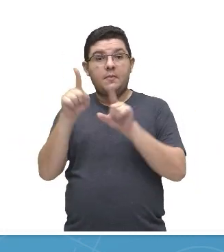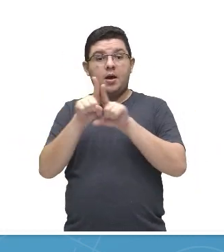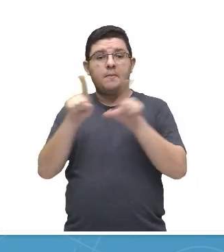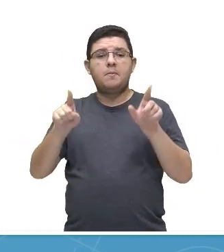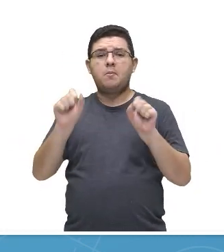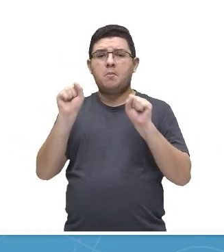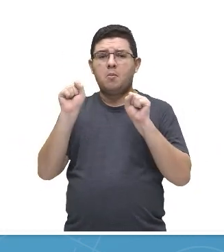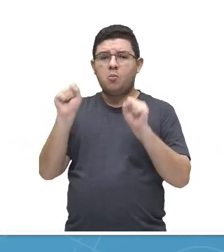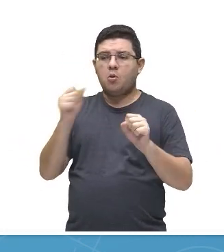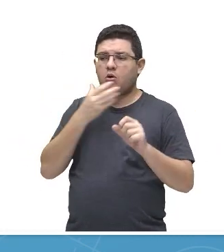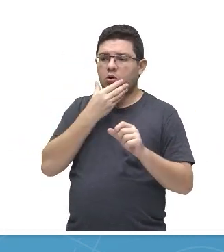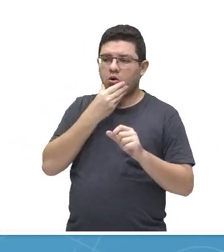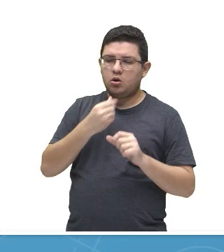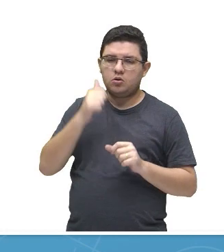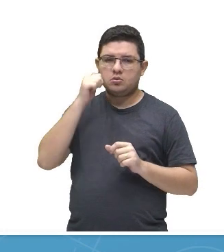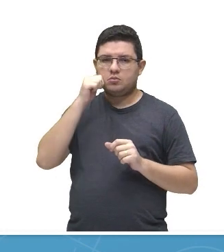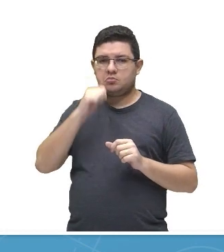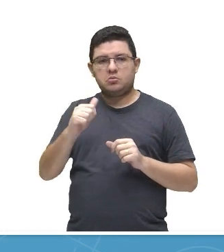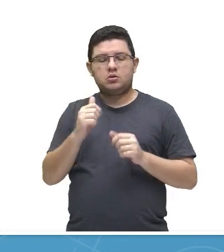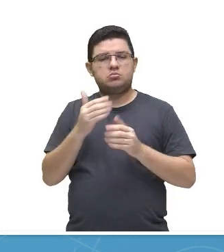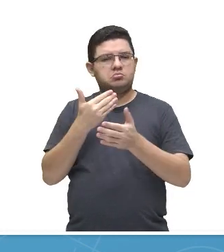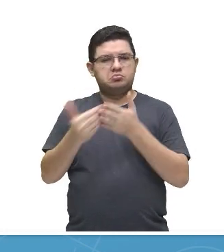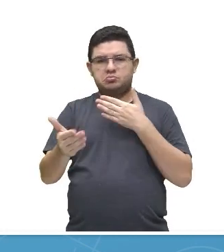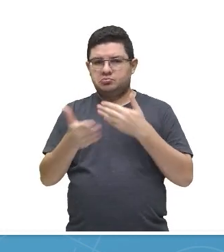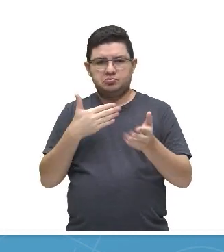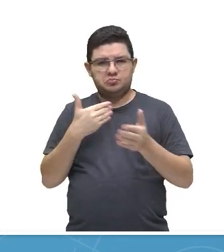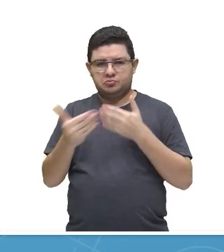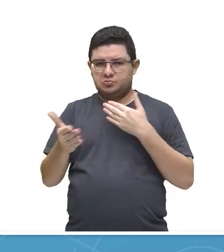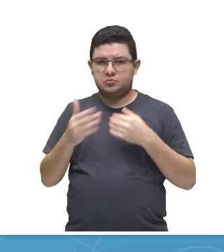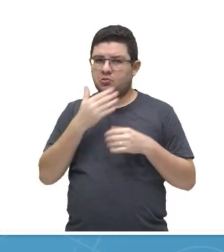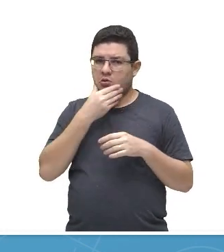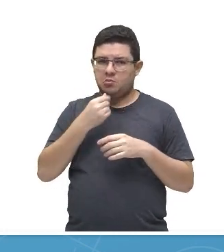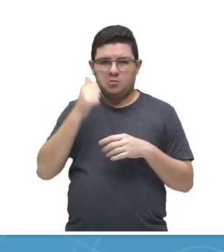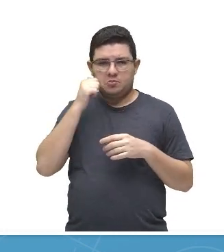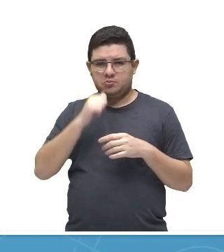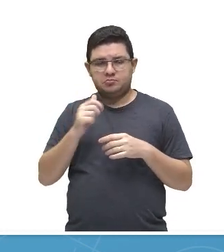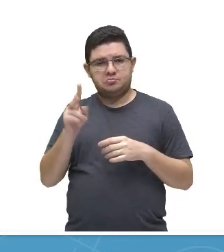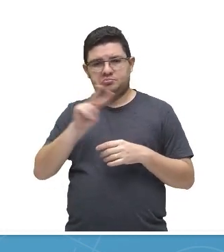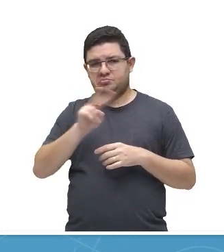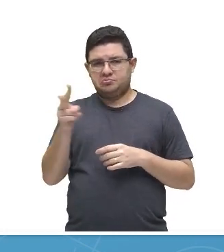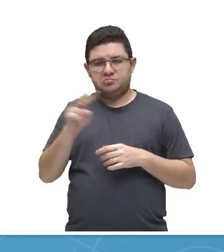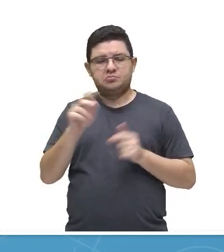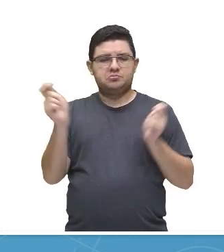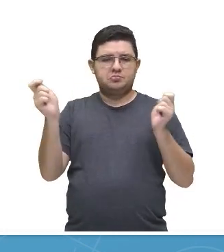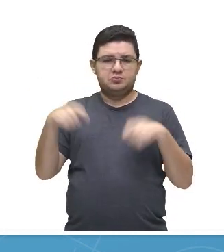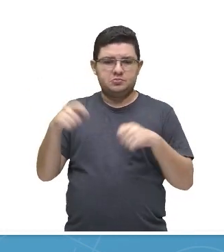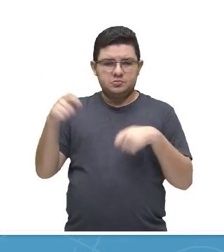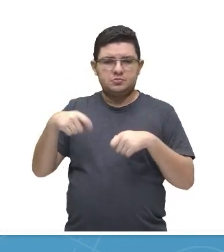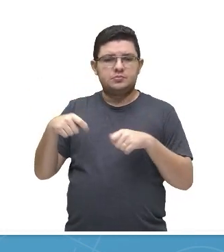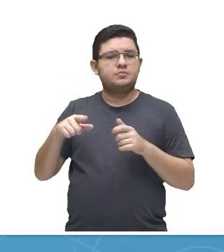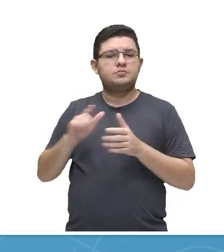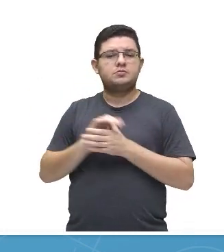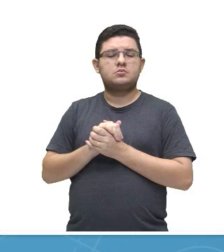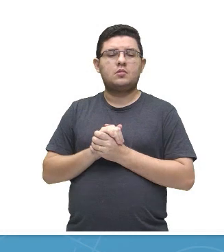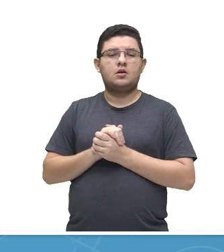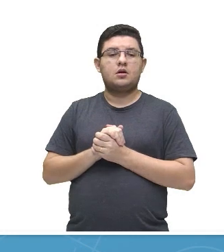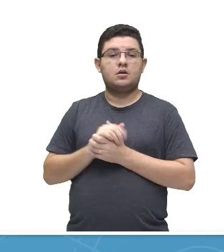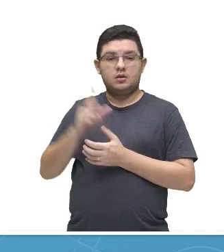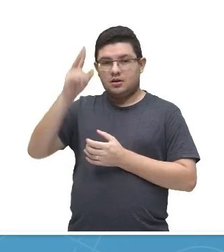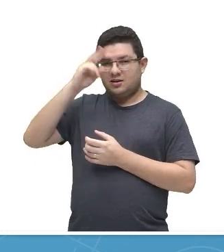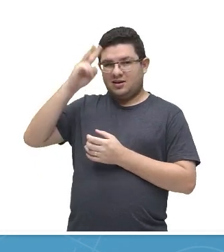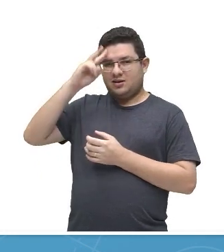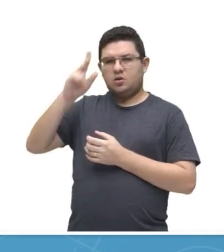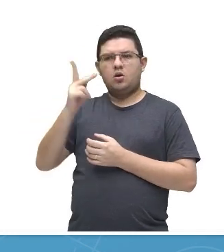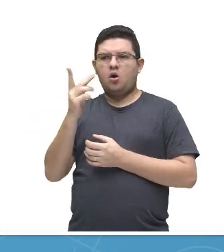é um ser especial, é um ser que faz parte lá. Então, de modo genérico, homem. Que homem é esse? Quando eu der o nome